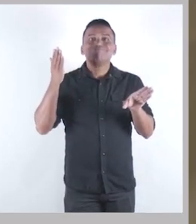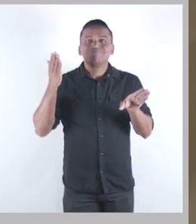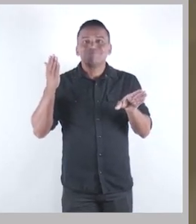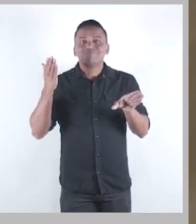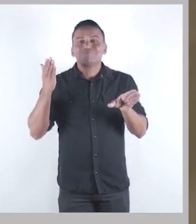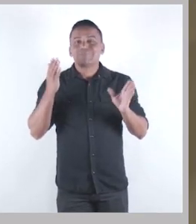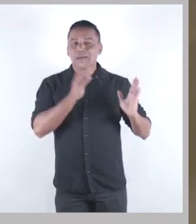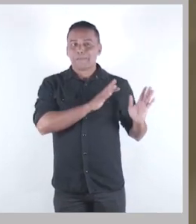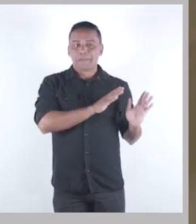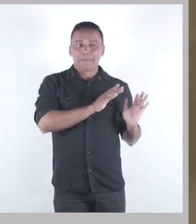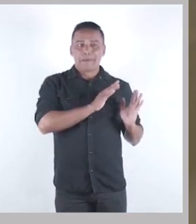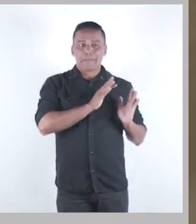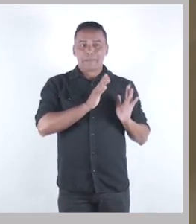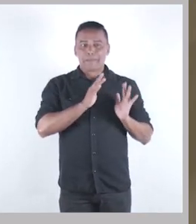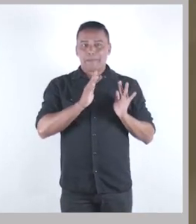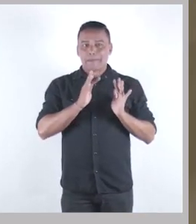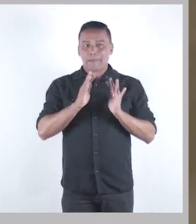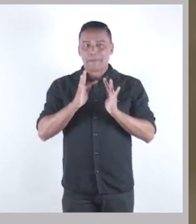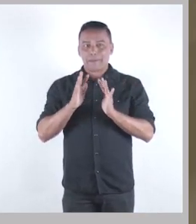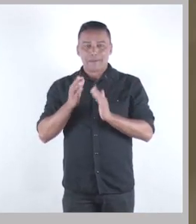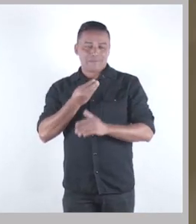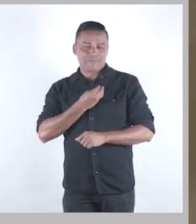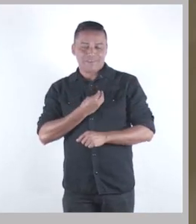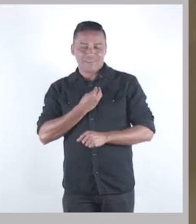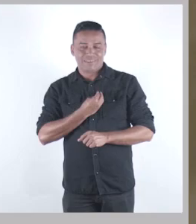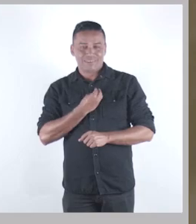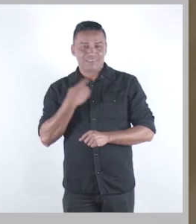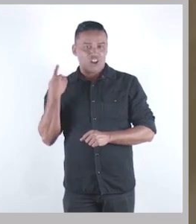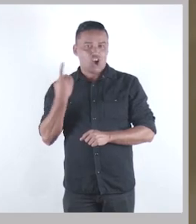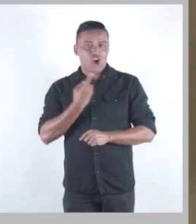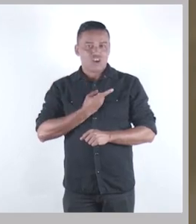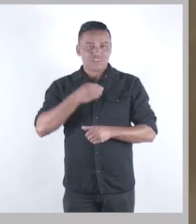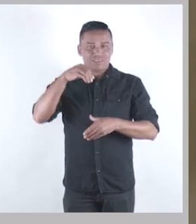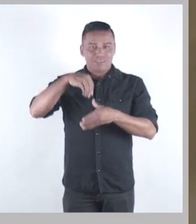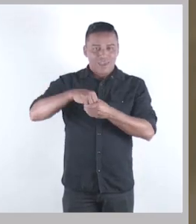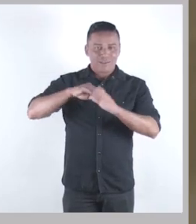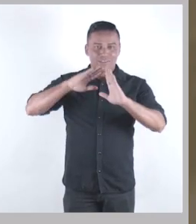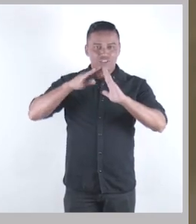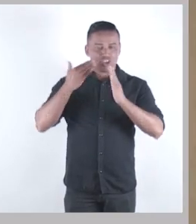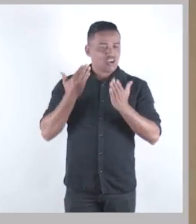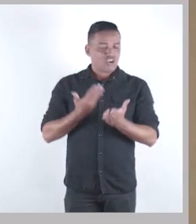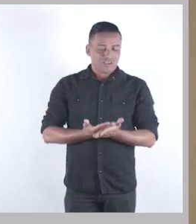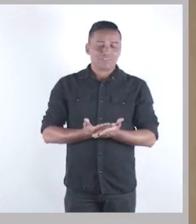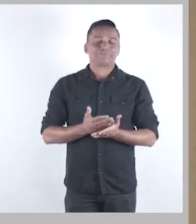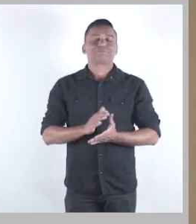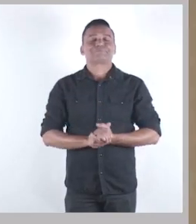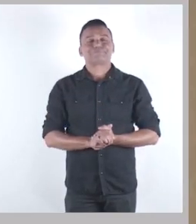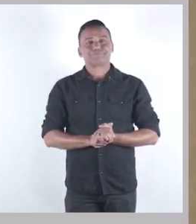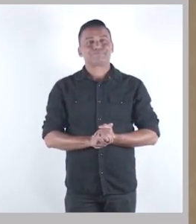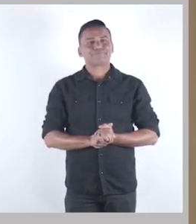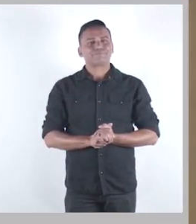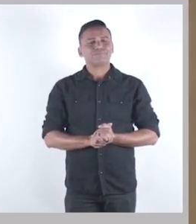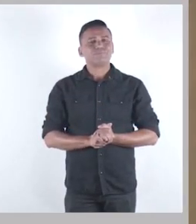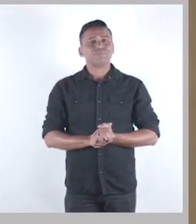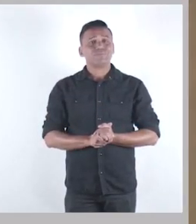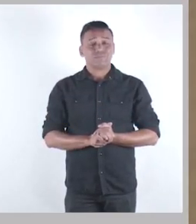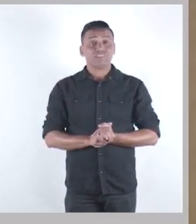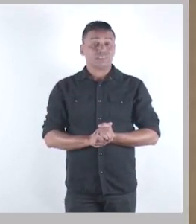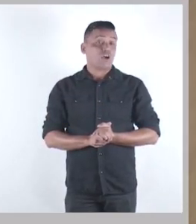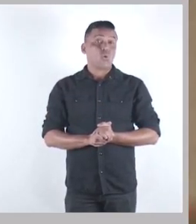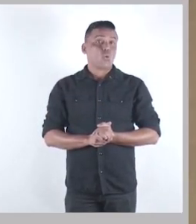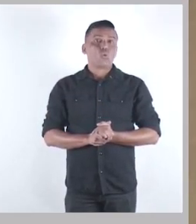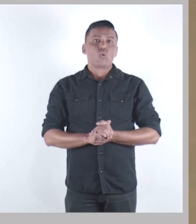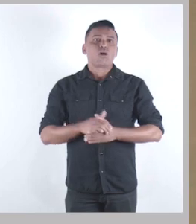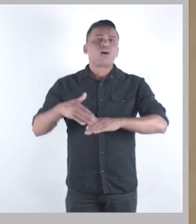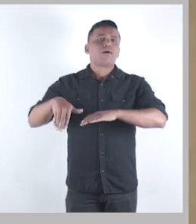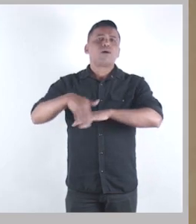longo do nosso caminho, da trajetória que nós seguimos para a escola, e voltando da escola, havia um jardim, que é o Jardim das Berlengas, e